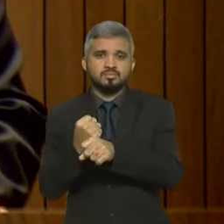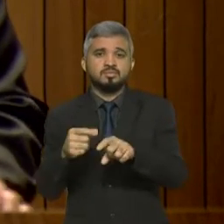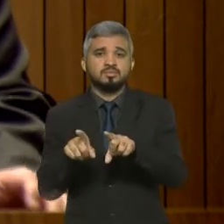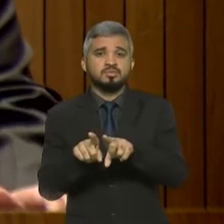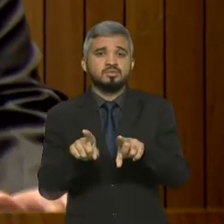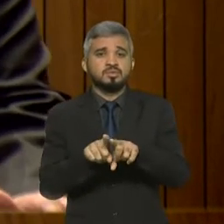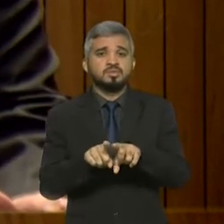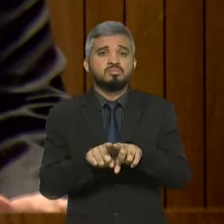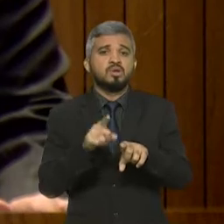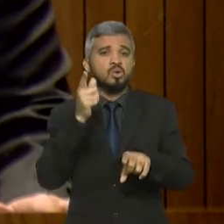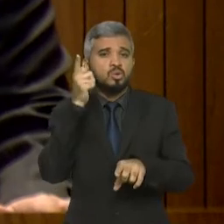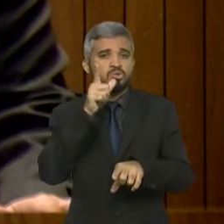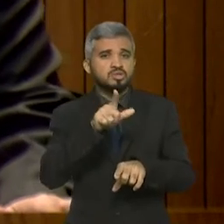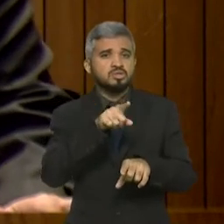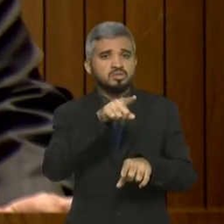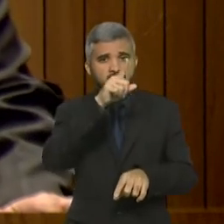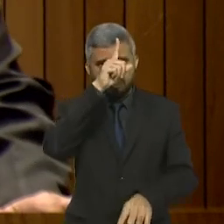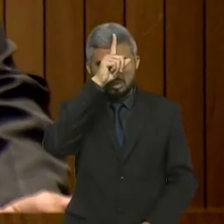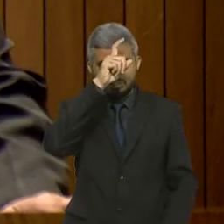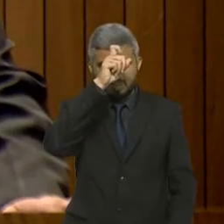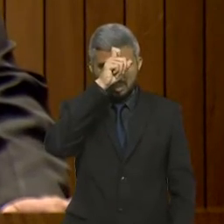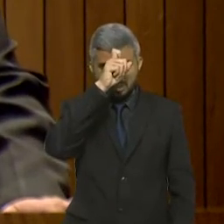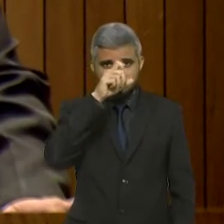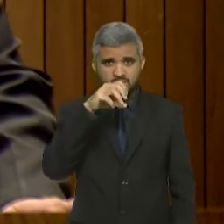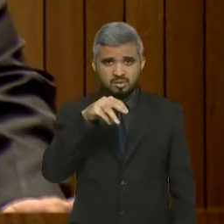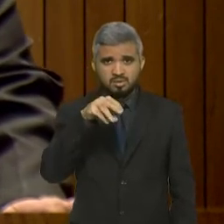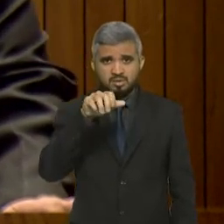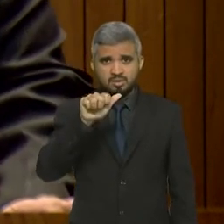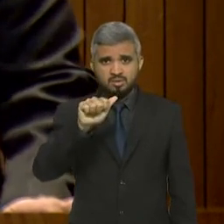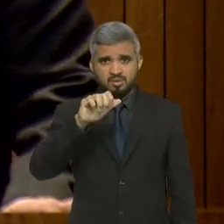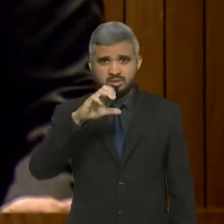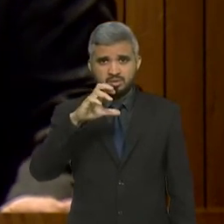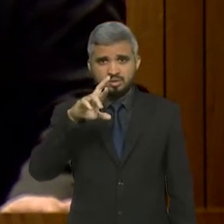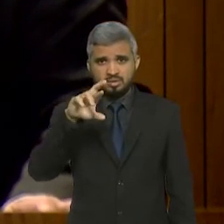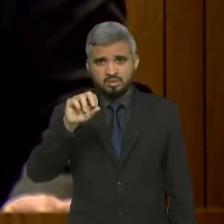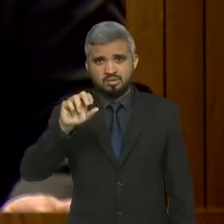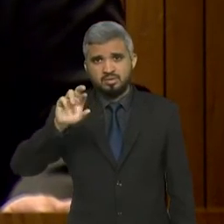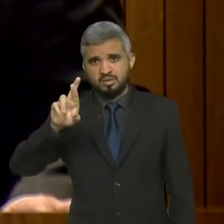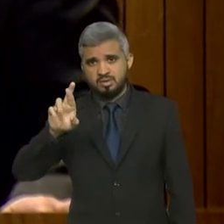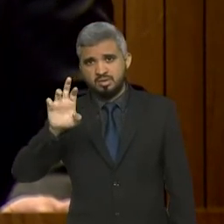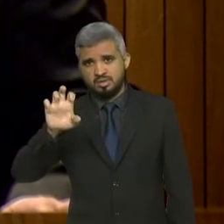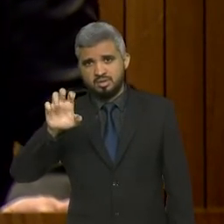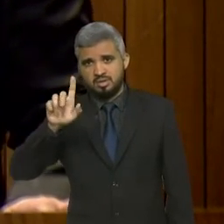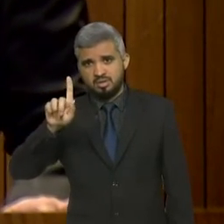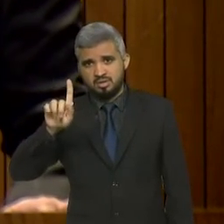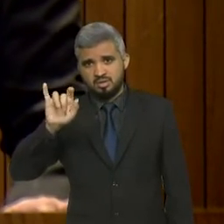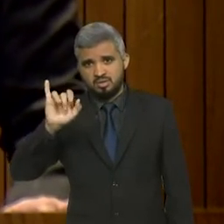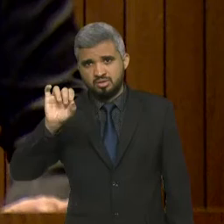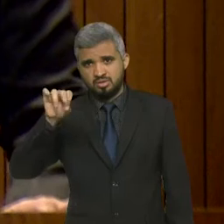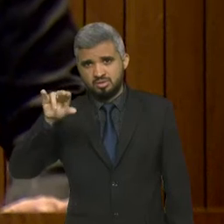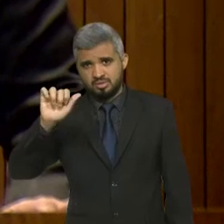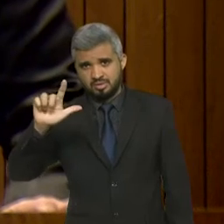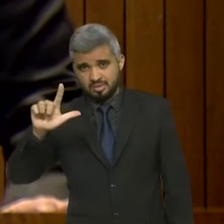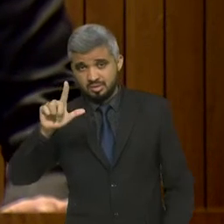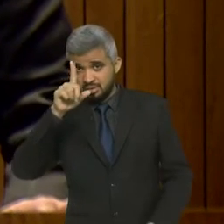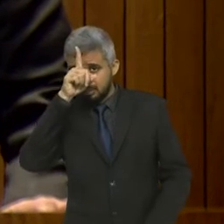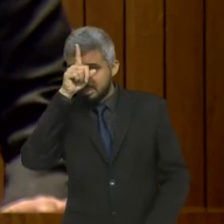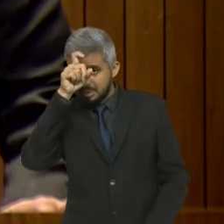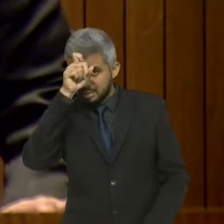Regional, porque vocês, senhores deputados, principalmente o presidente Arnaldo Melo, sabem que quando foi